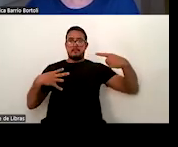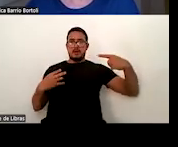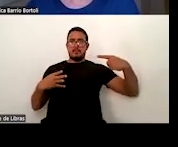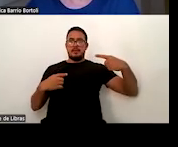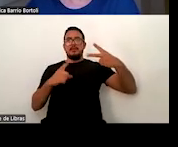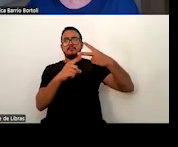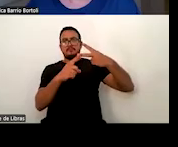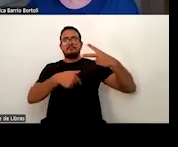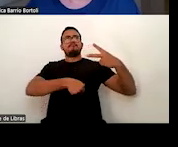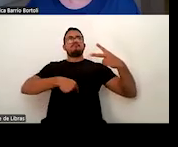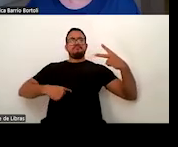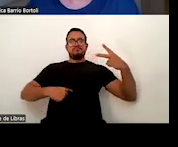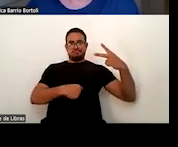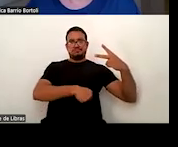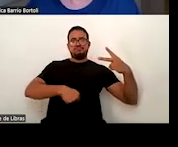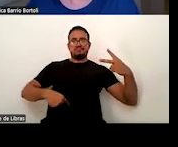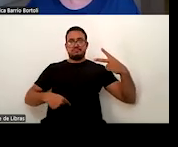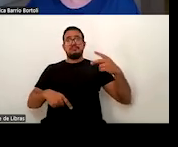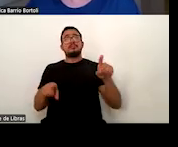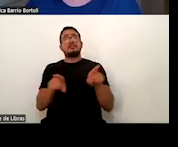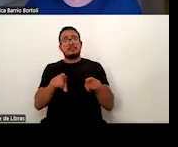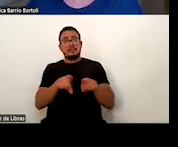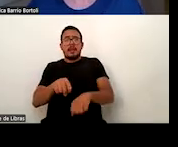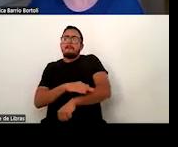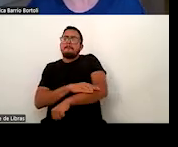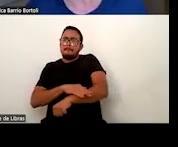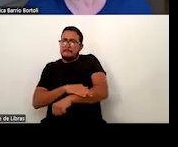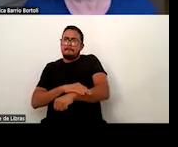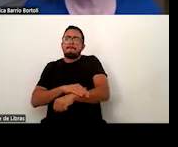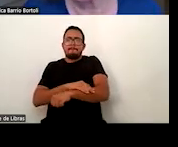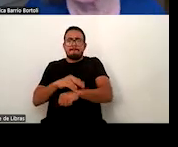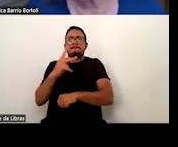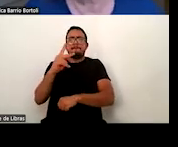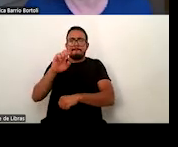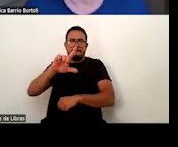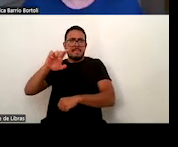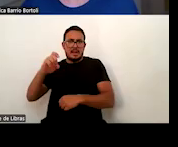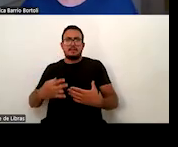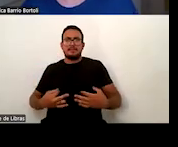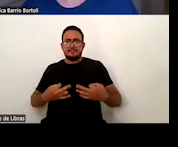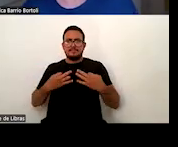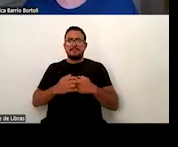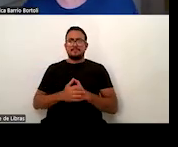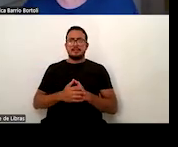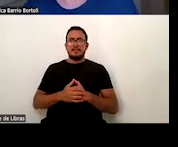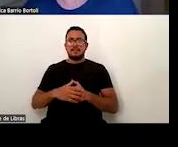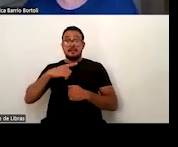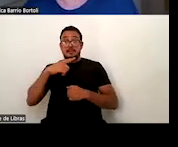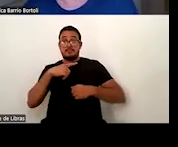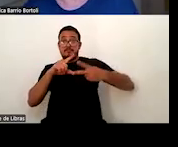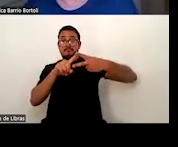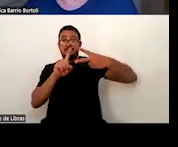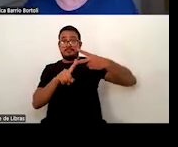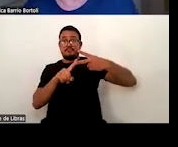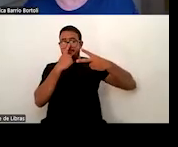logicamente, os cânceres de pele, que são cânceres mais comuns, tá? Nesses dois gráficos aqui, nós temos, são bastante interessantes e